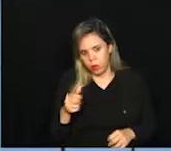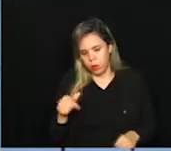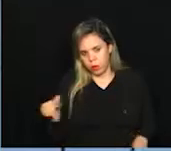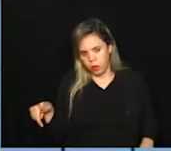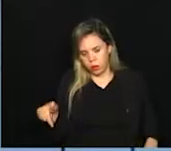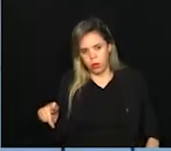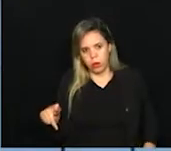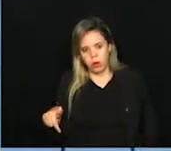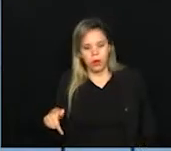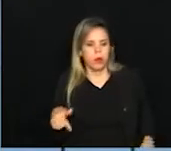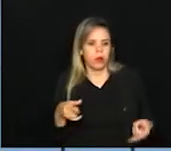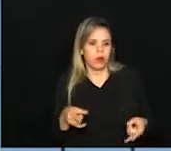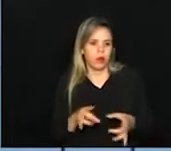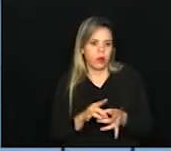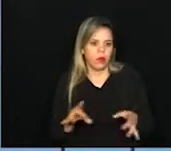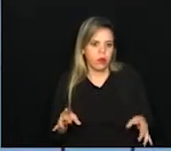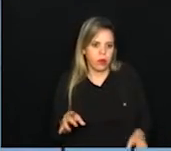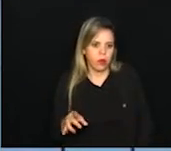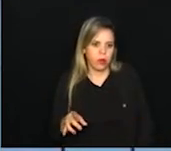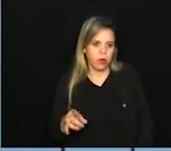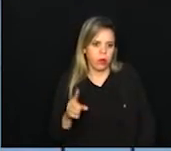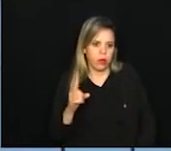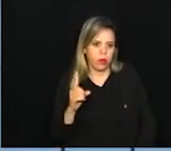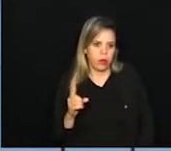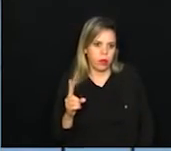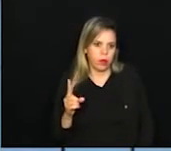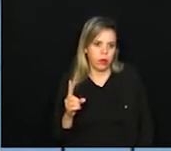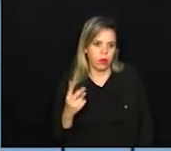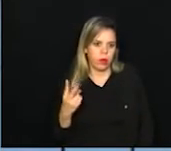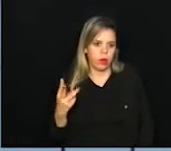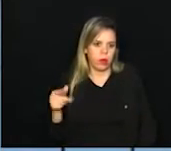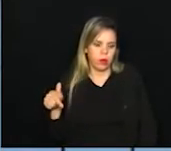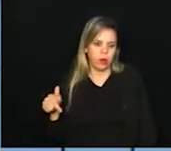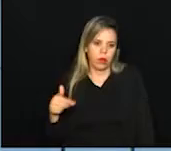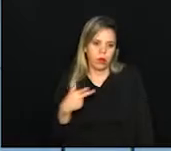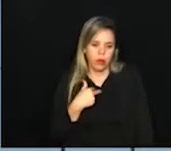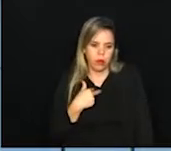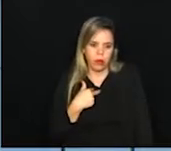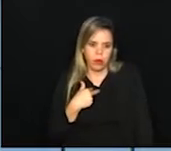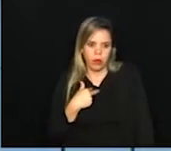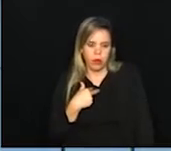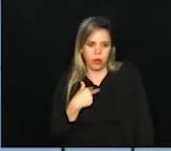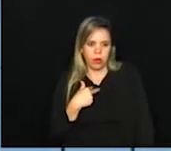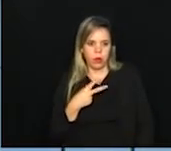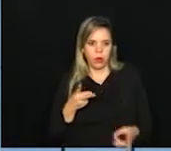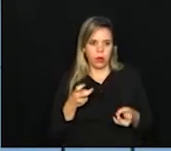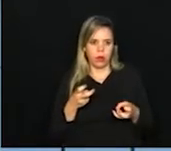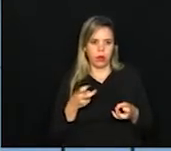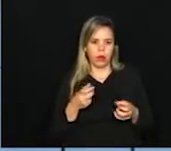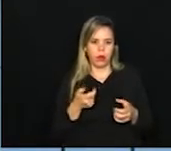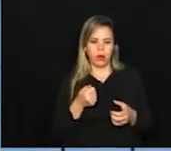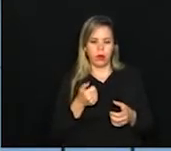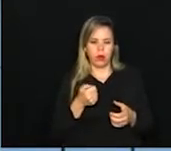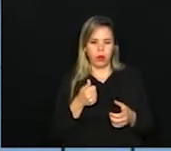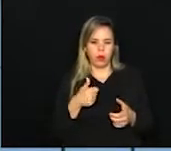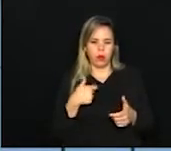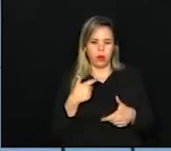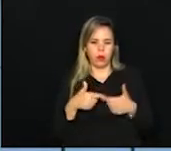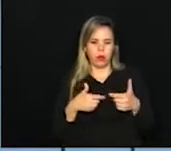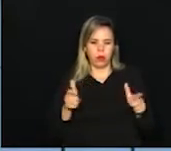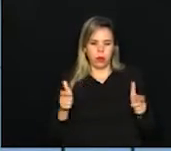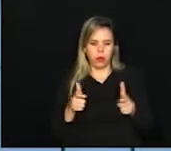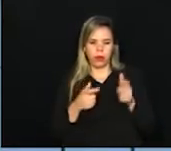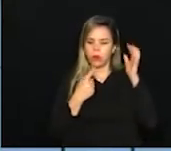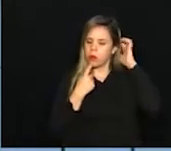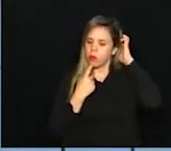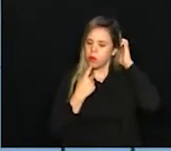177 leitos disponíveis, dos quais 127 ocupados. A gente percebe que, aos poucos, Campinas